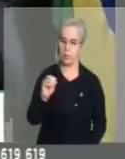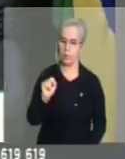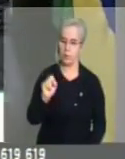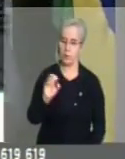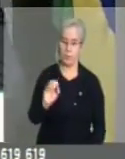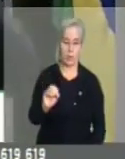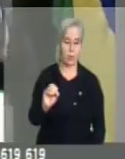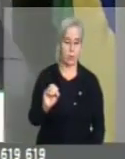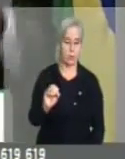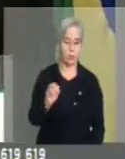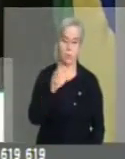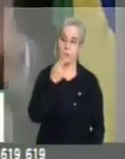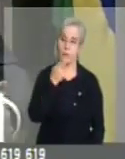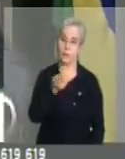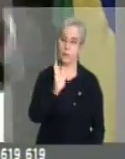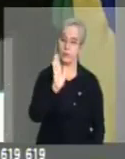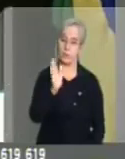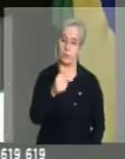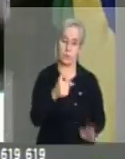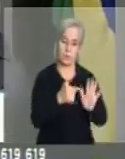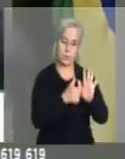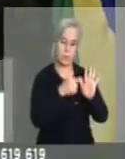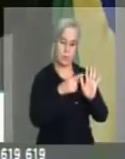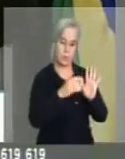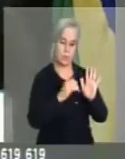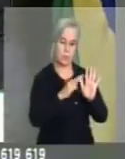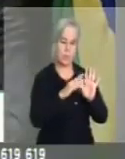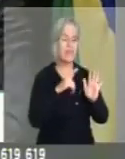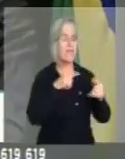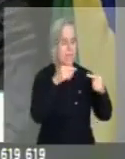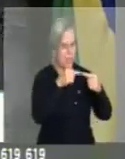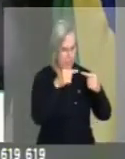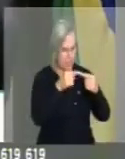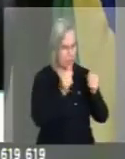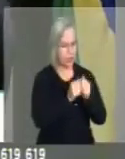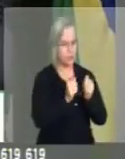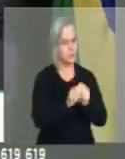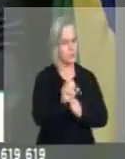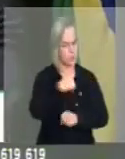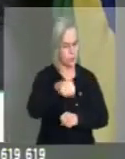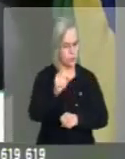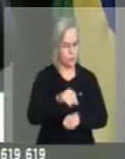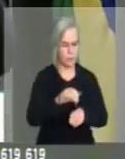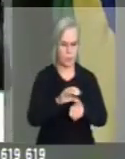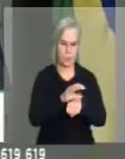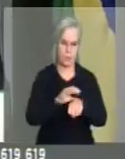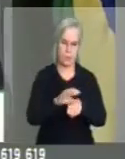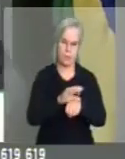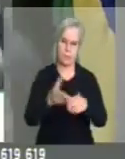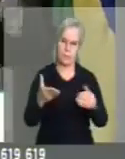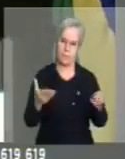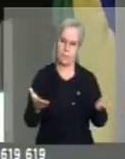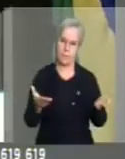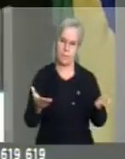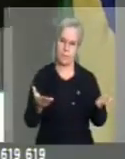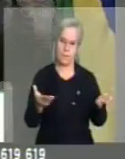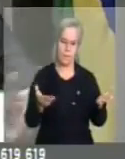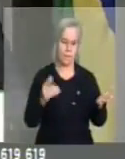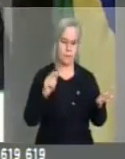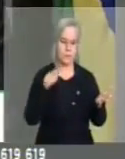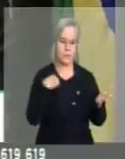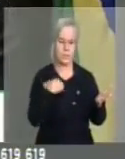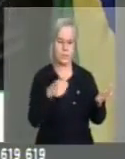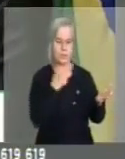do PT, disse que a PEC é constitucional. Portanto, negou a gritaria do governo do